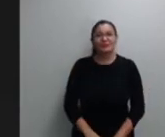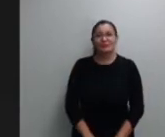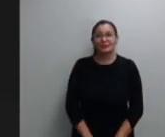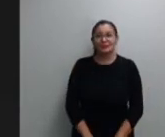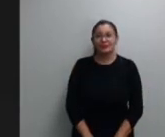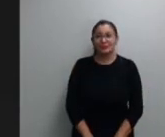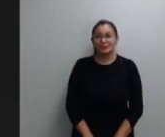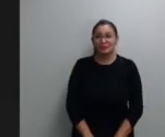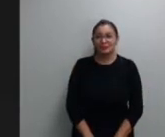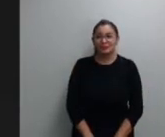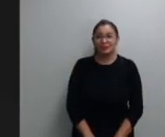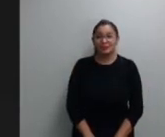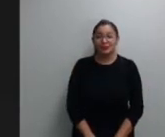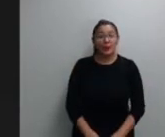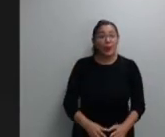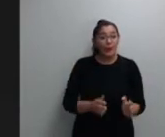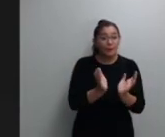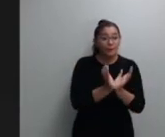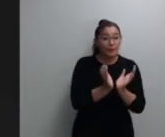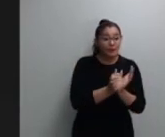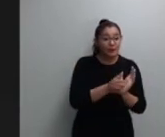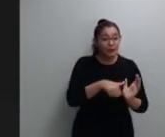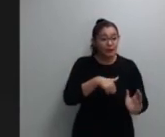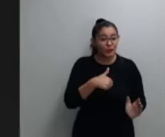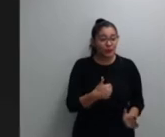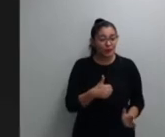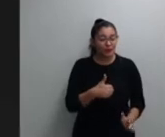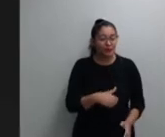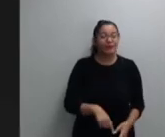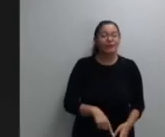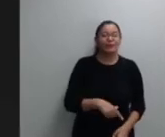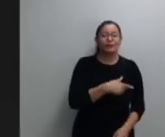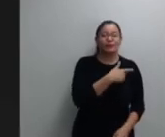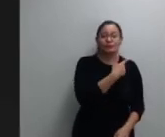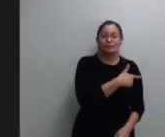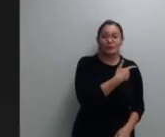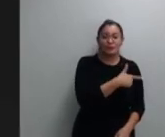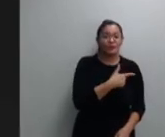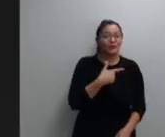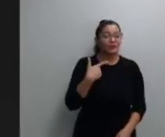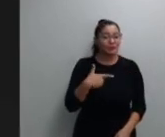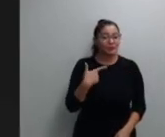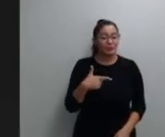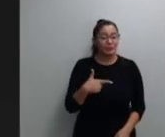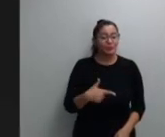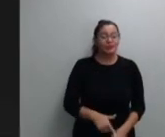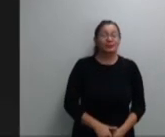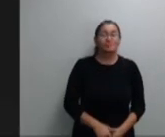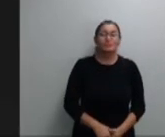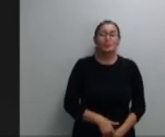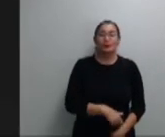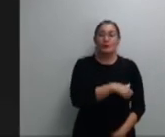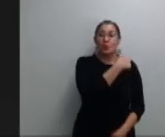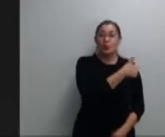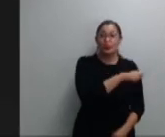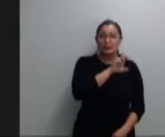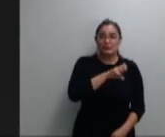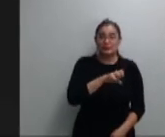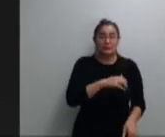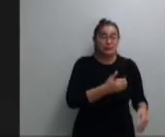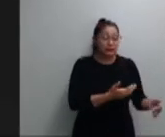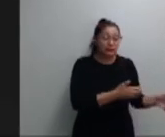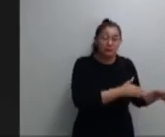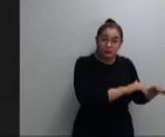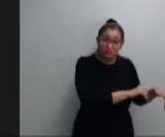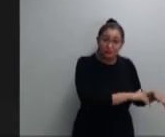Primeira turma, ata da 22ª Sessão Ordinária, em 15 de setembro de 2020. Presidente, excelentíssimo senhor